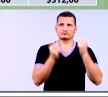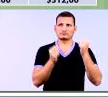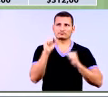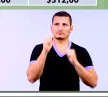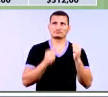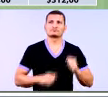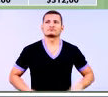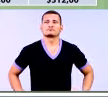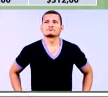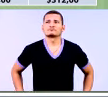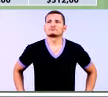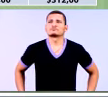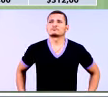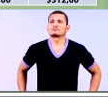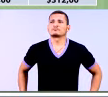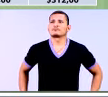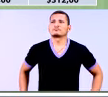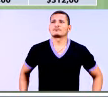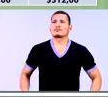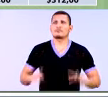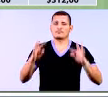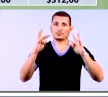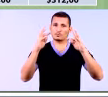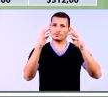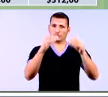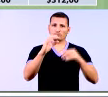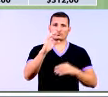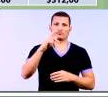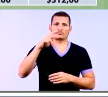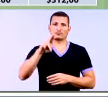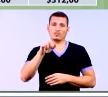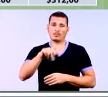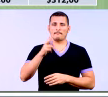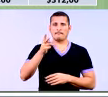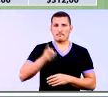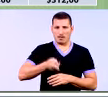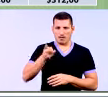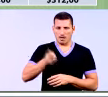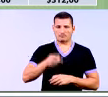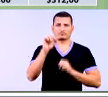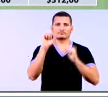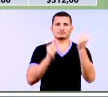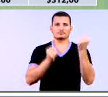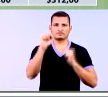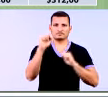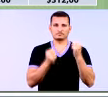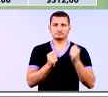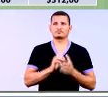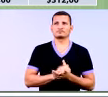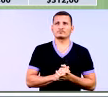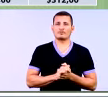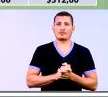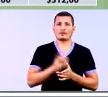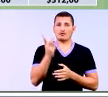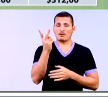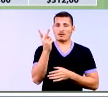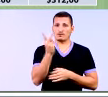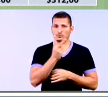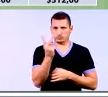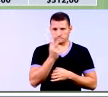esses processadores que estão aqui são do mesmo fabricante. As duas